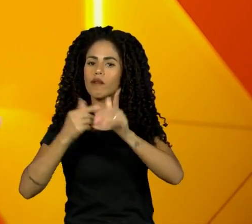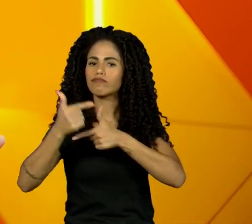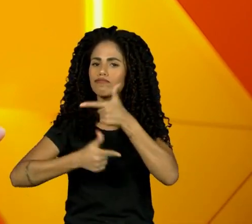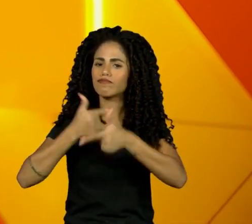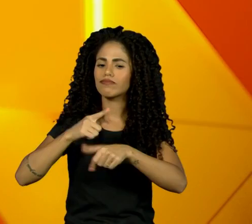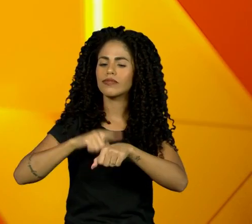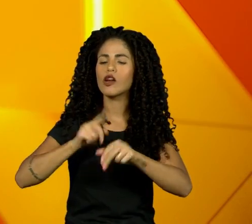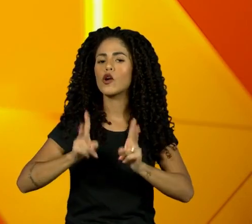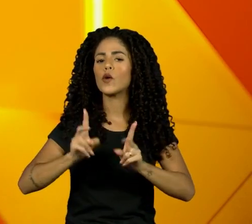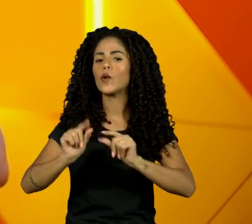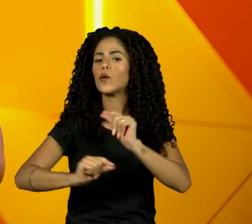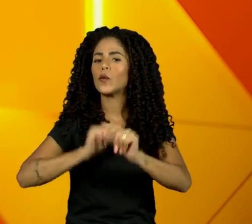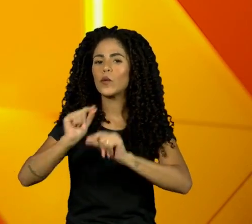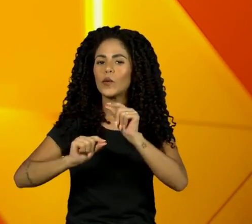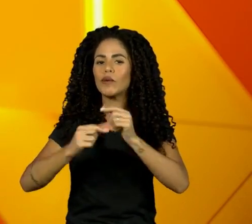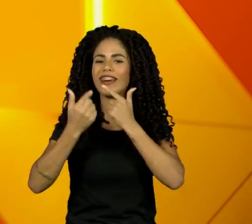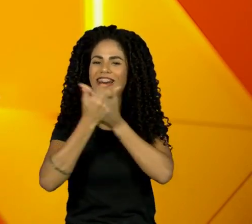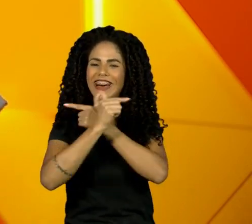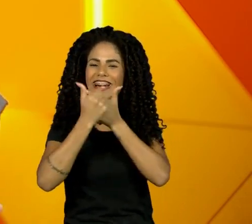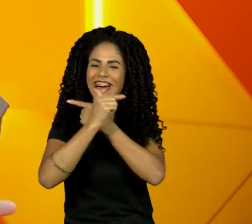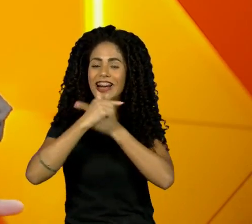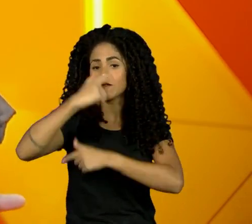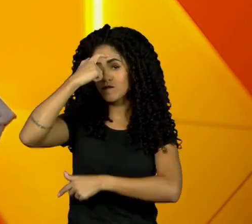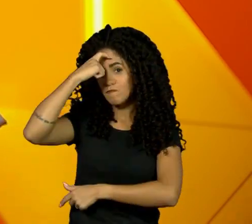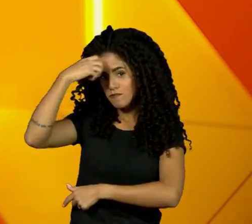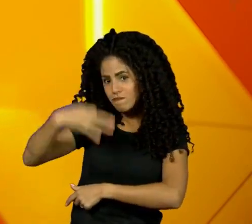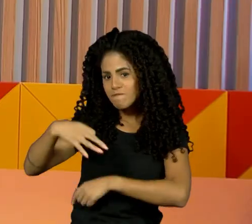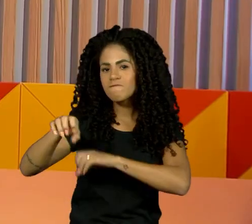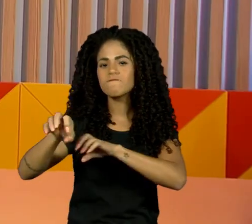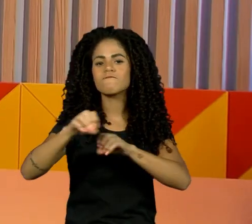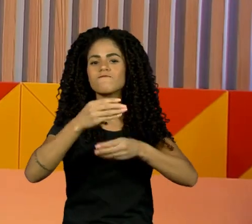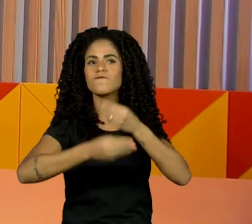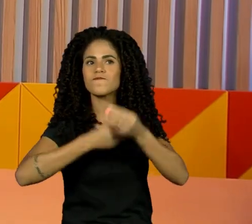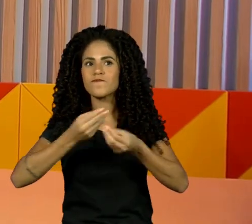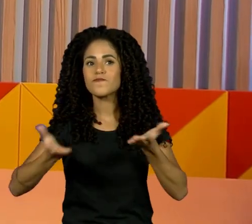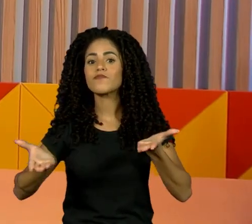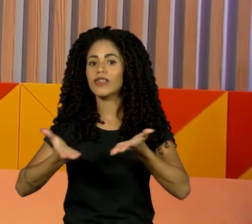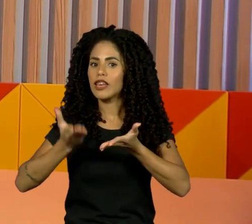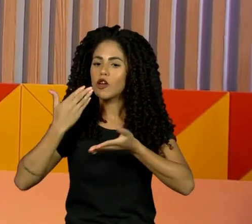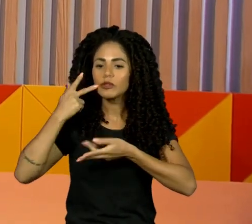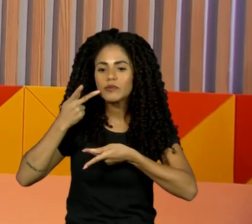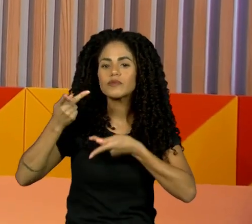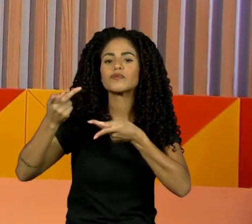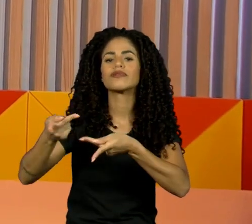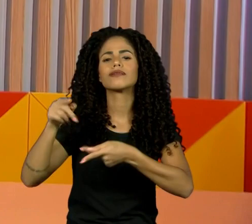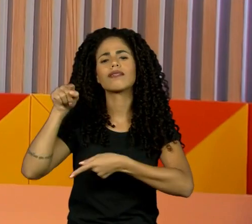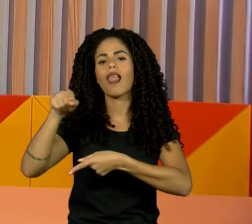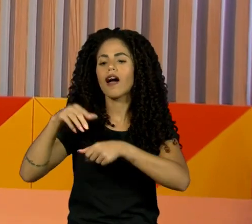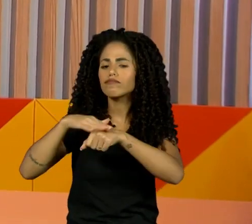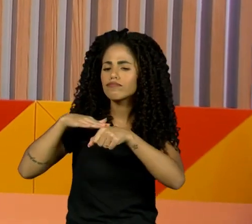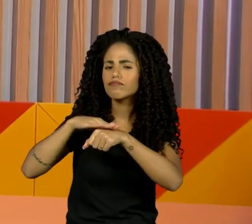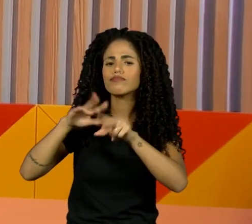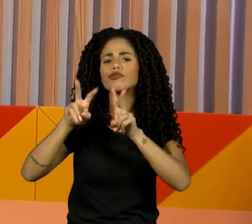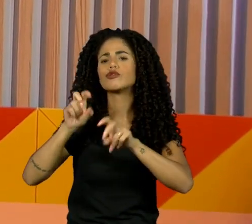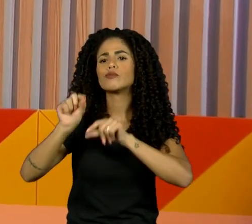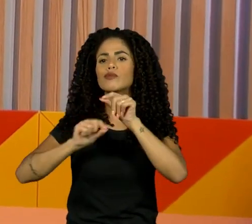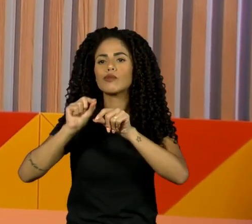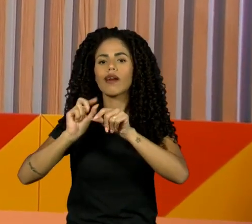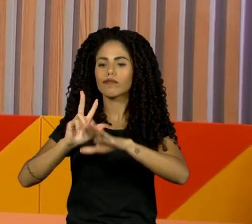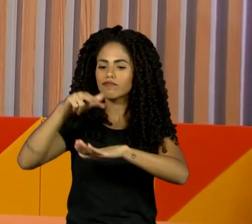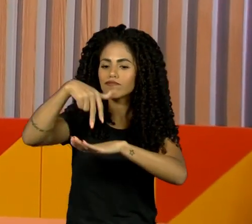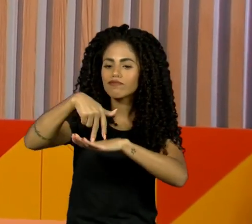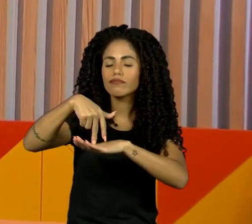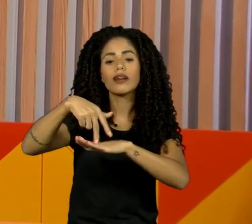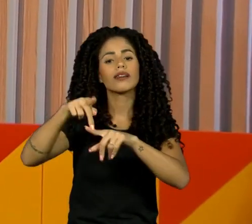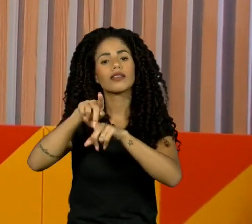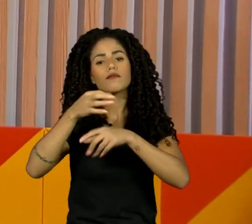mesmo tempo humor e conscientização. E nós fomos conversar um pouquinho com ela e falar sobre posicionamento nas